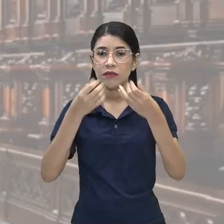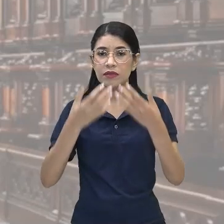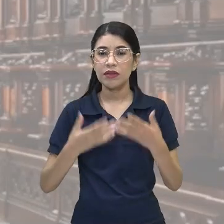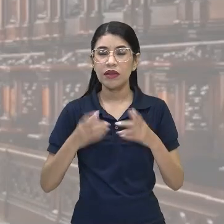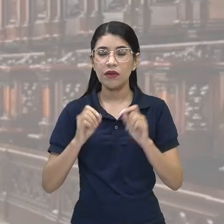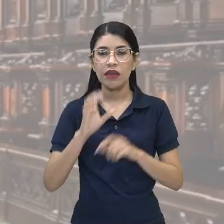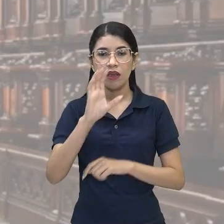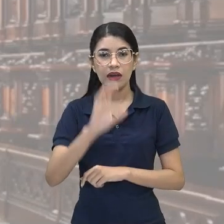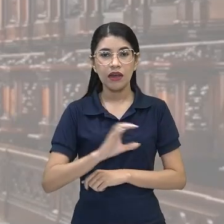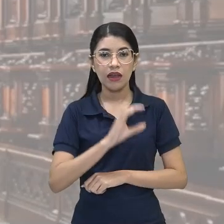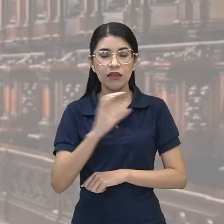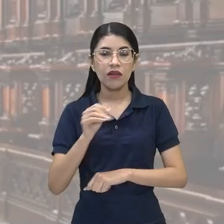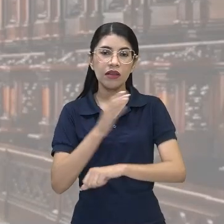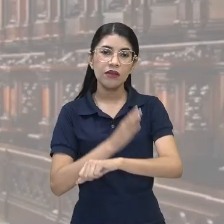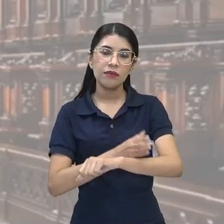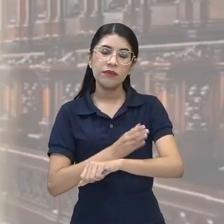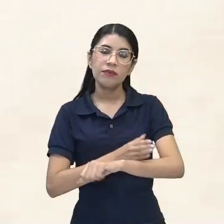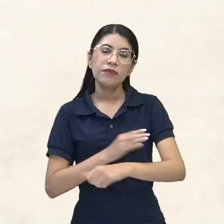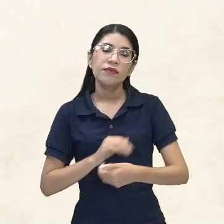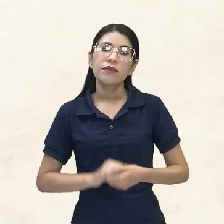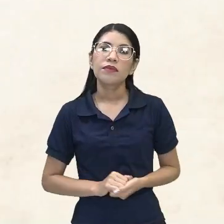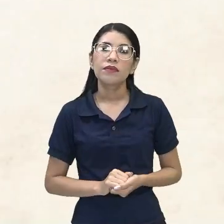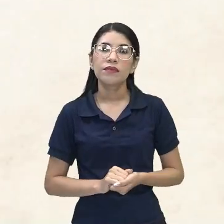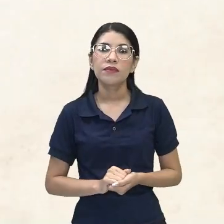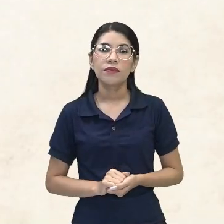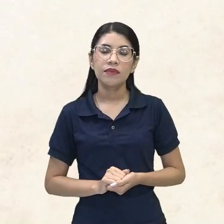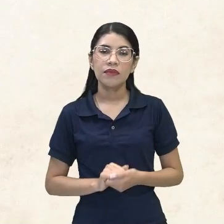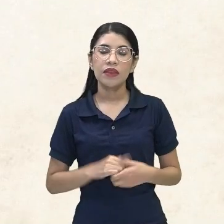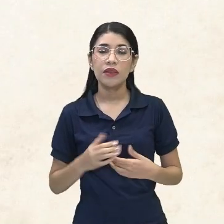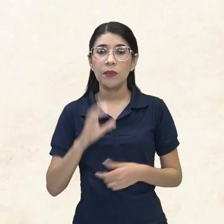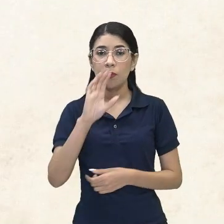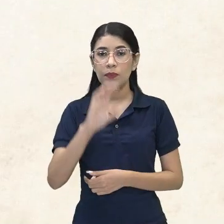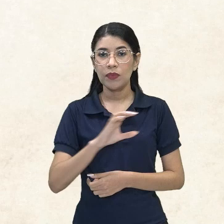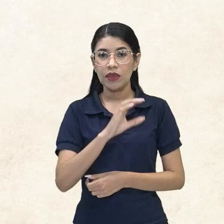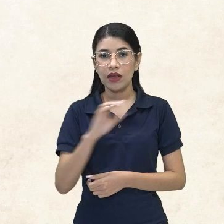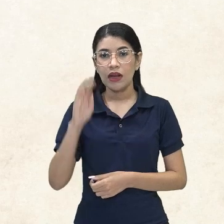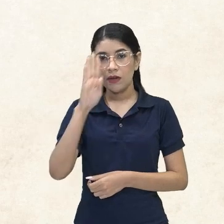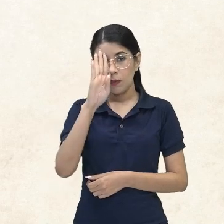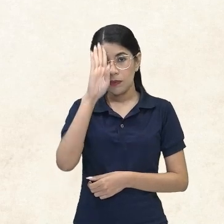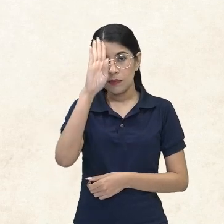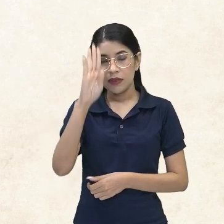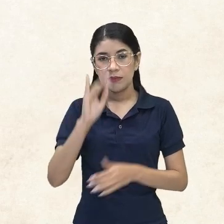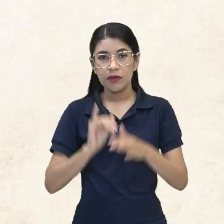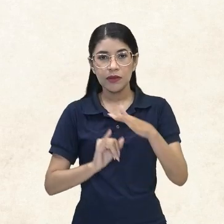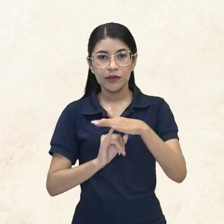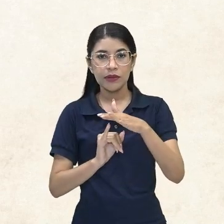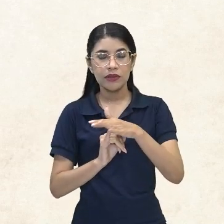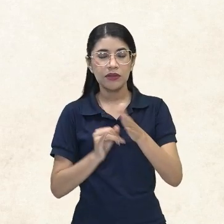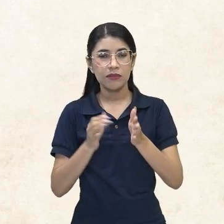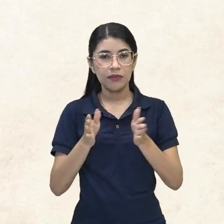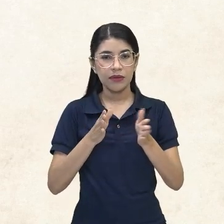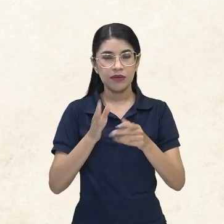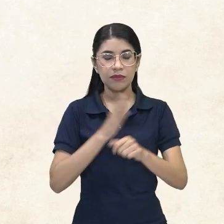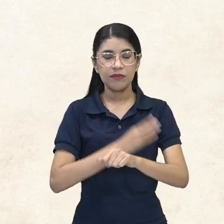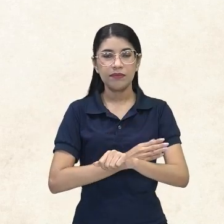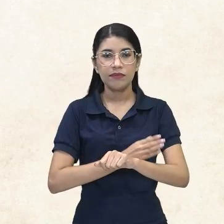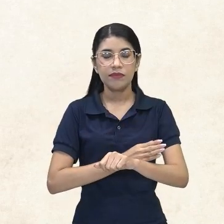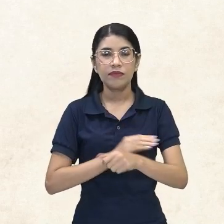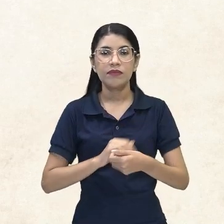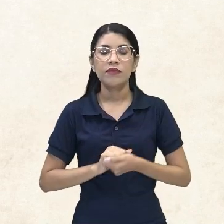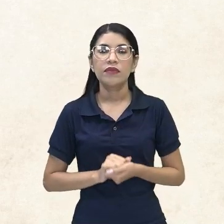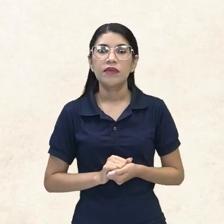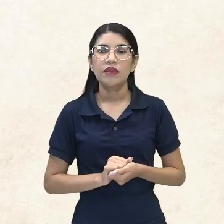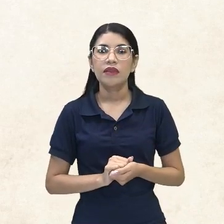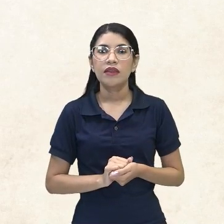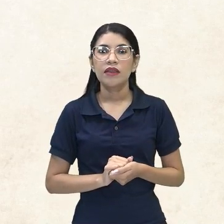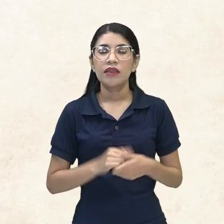igreja dentro do período medieval. Bom, a igreja ela vai ser a principal instituição do período medieval. É ela que vai ditar